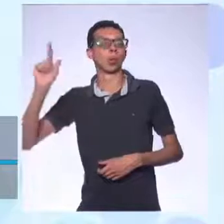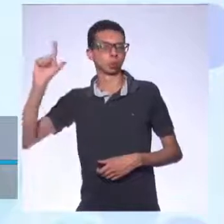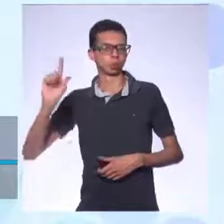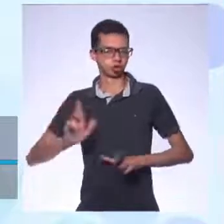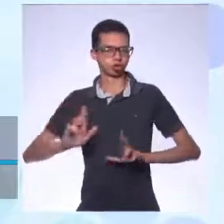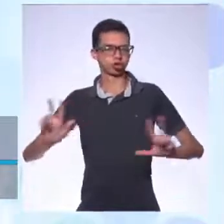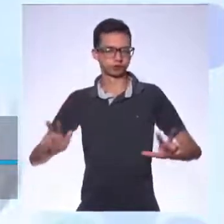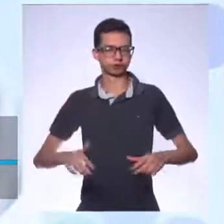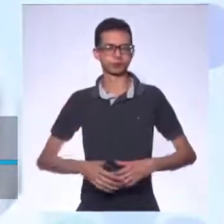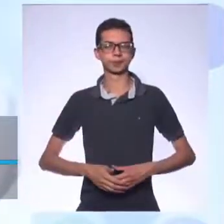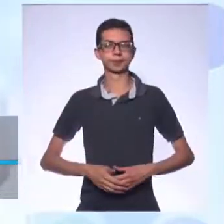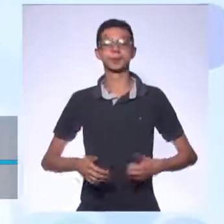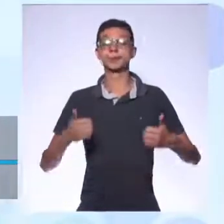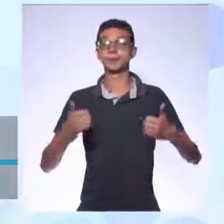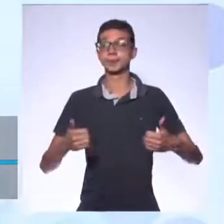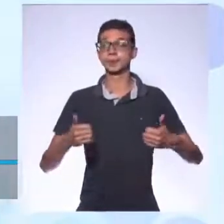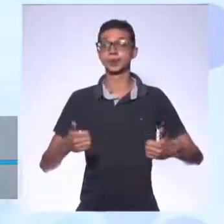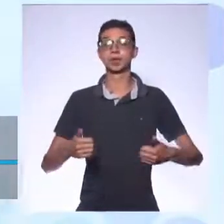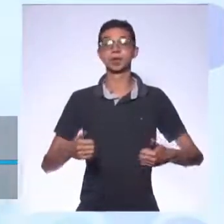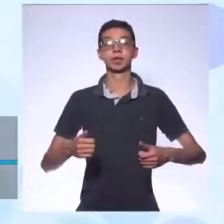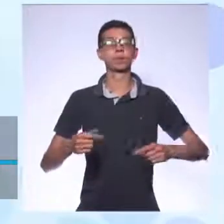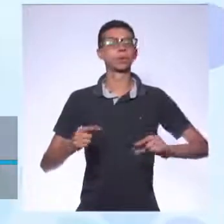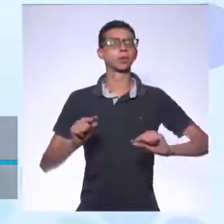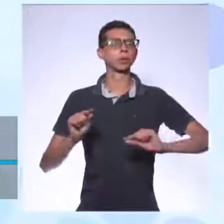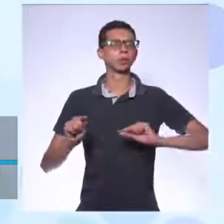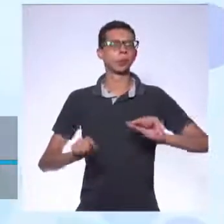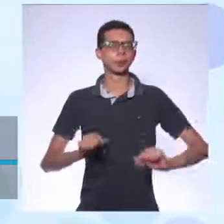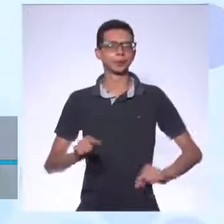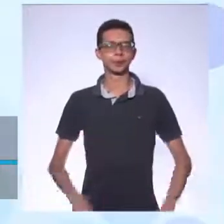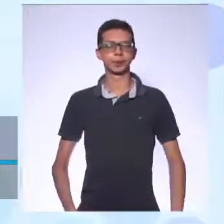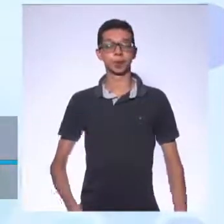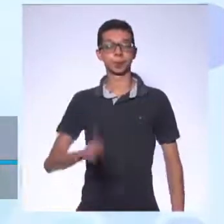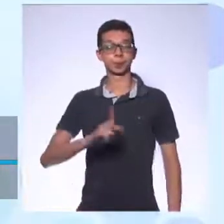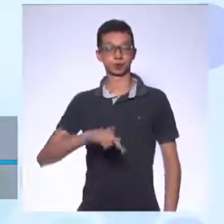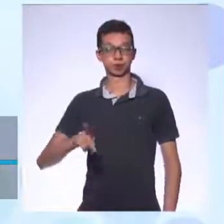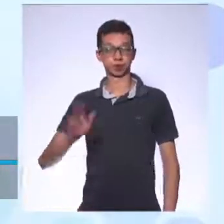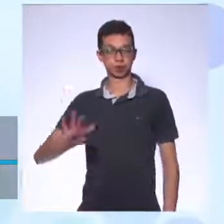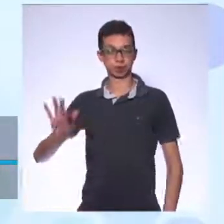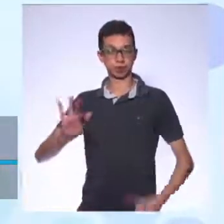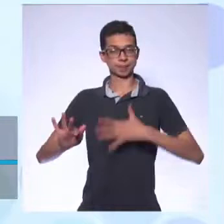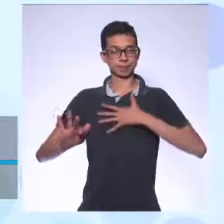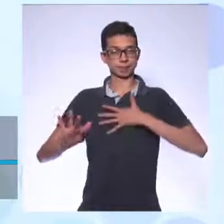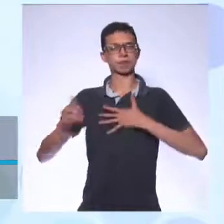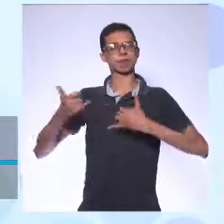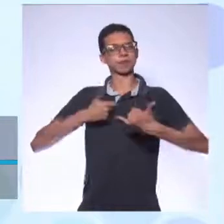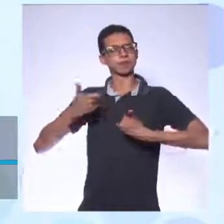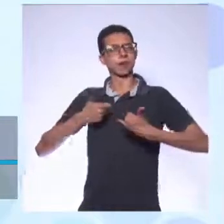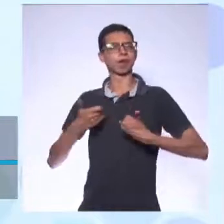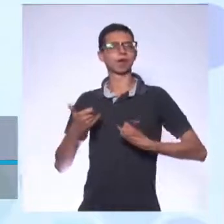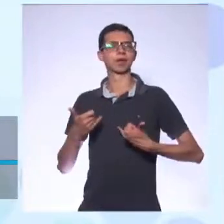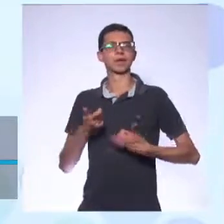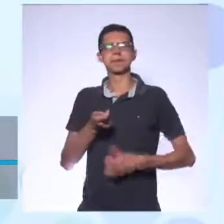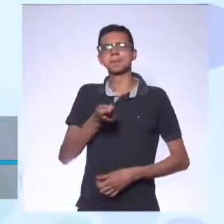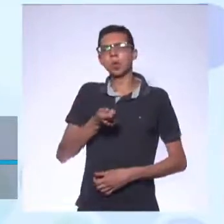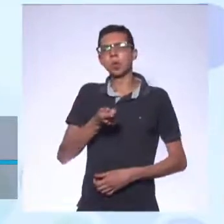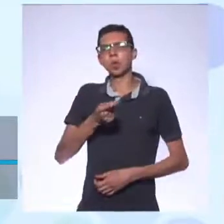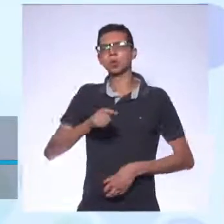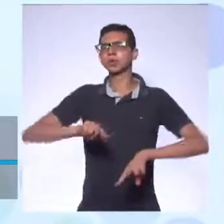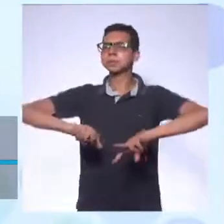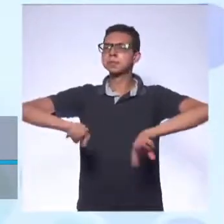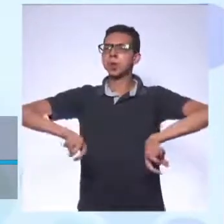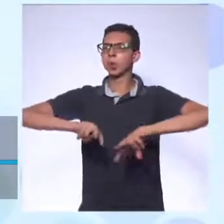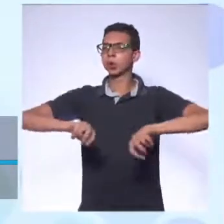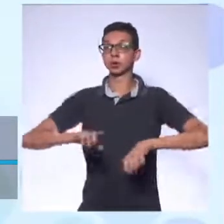E aí o que acontece? Ele falava o seguinte, que você não deve explorar o mínimo, você deve sempre explorar o máximo.